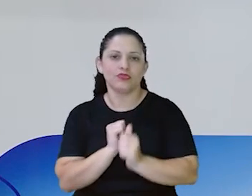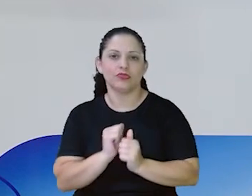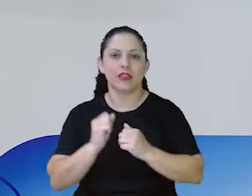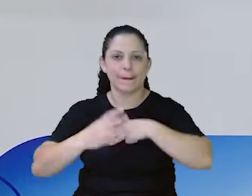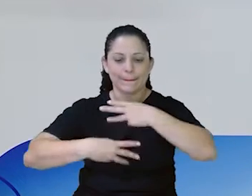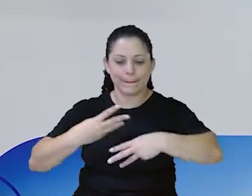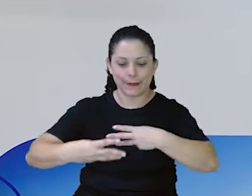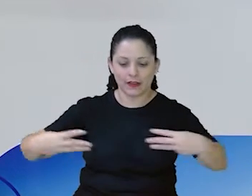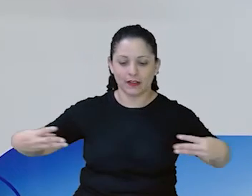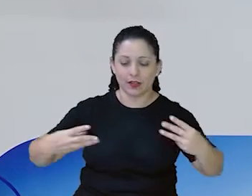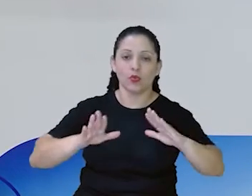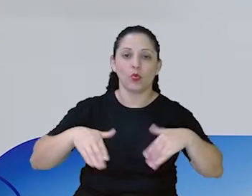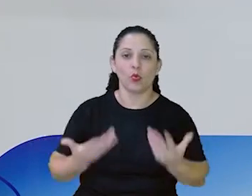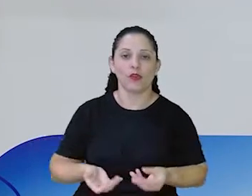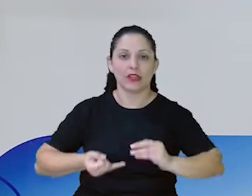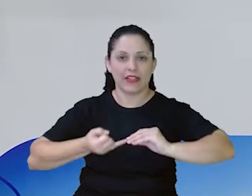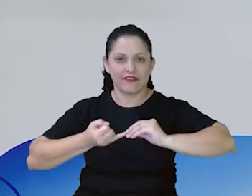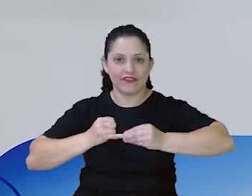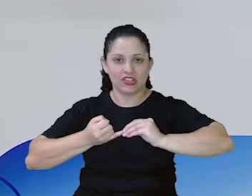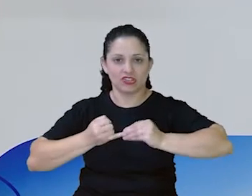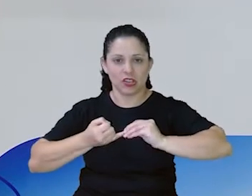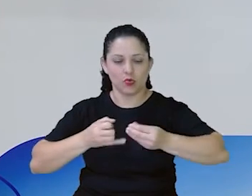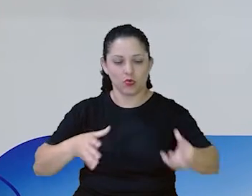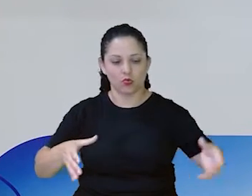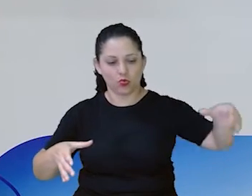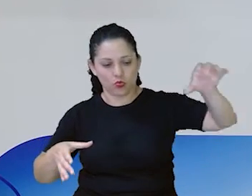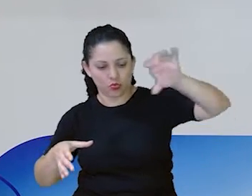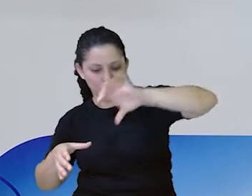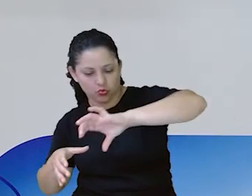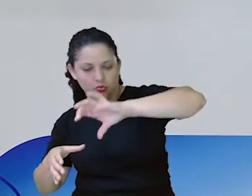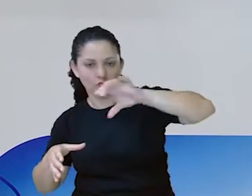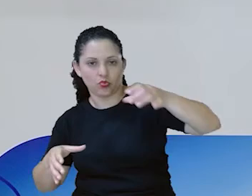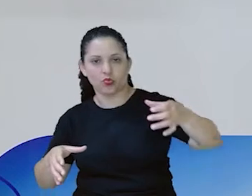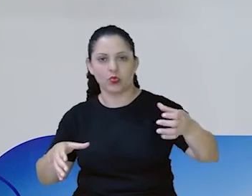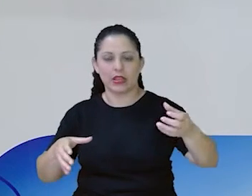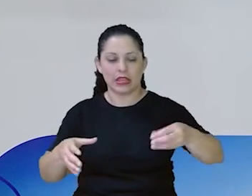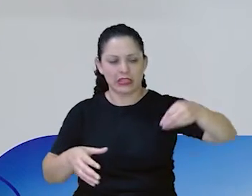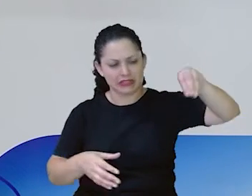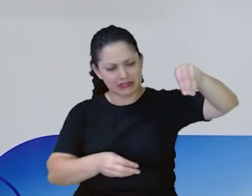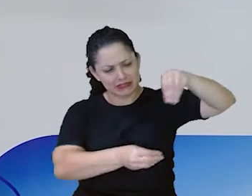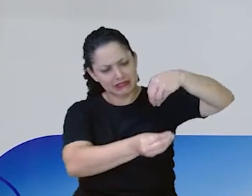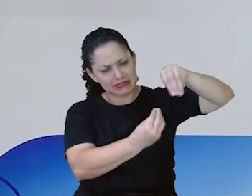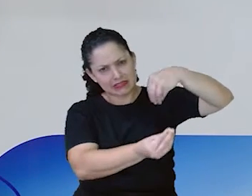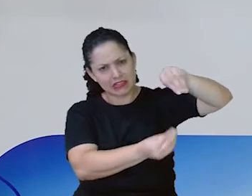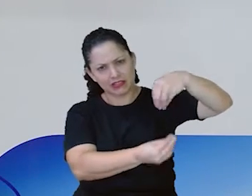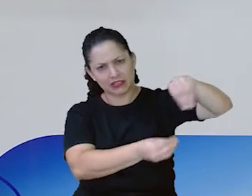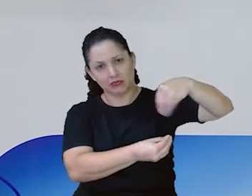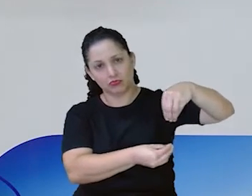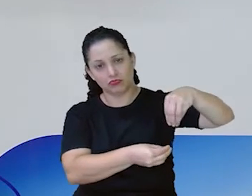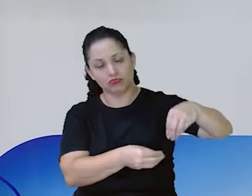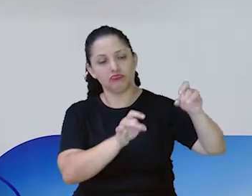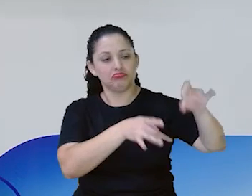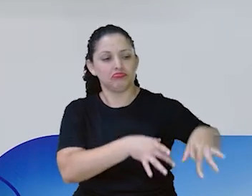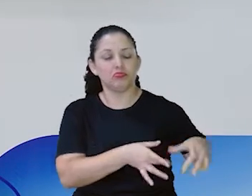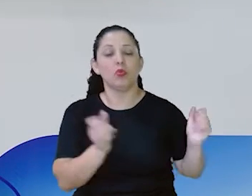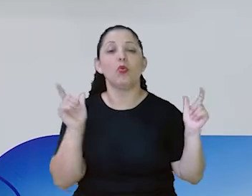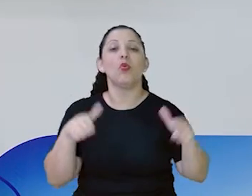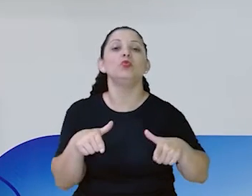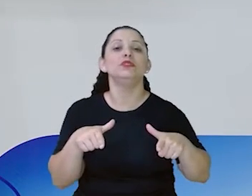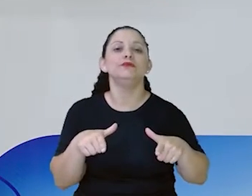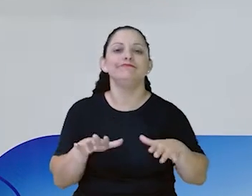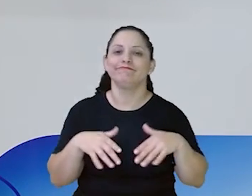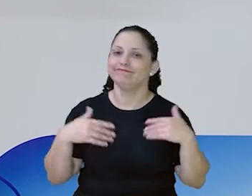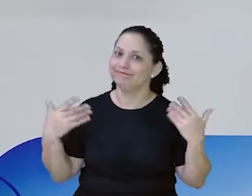fazer lá o feijão, tirou o feijão, vai cozinhar o feijão, mas esse saco que veio o feijão vai para onde?